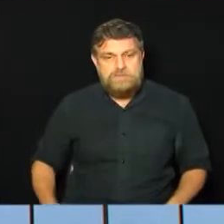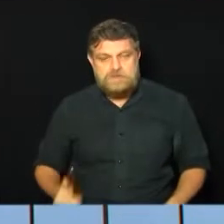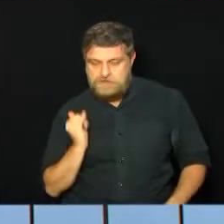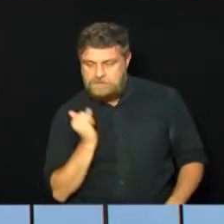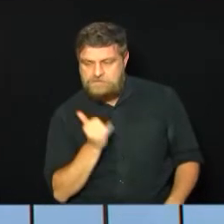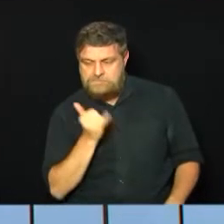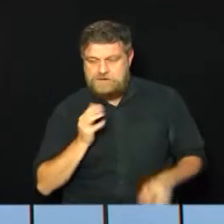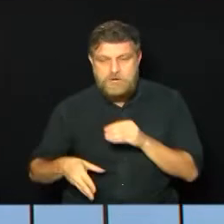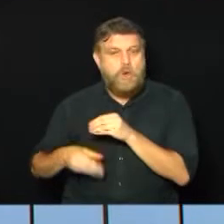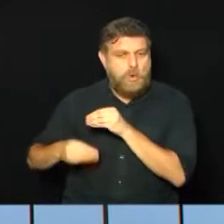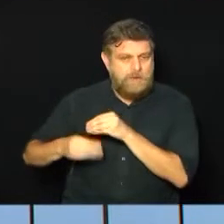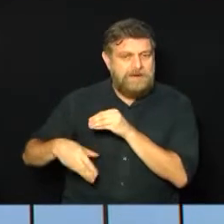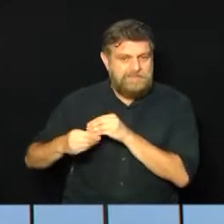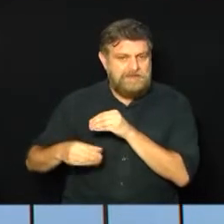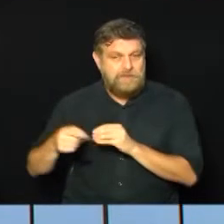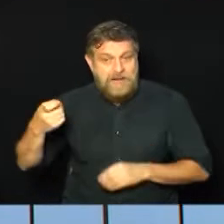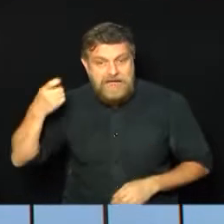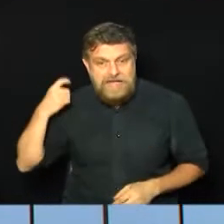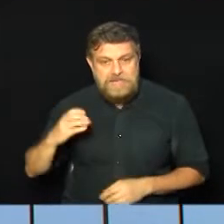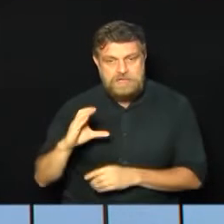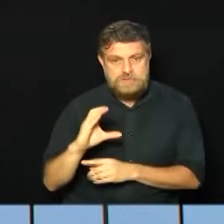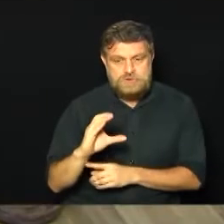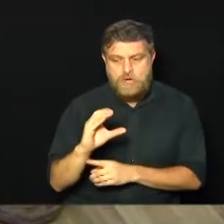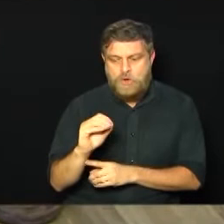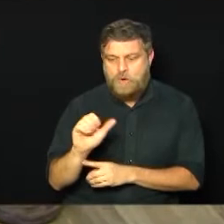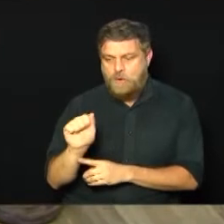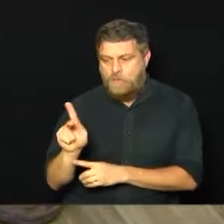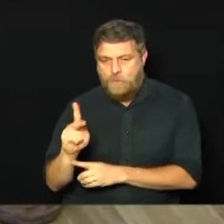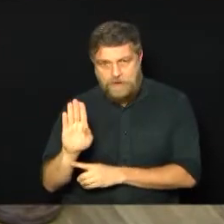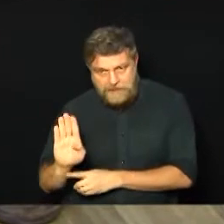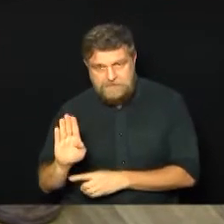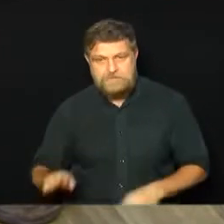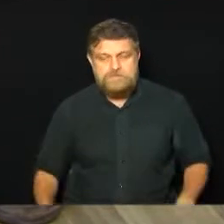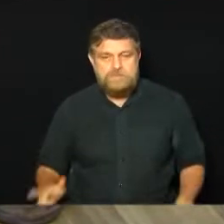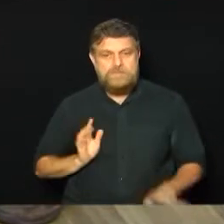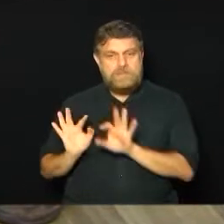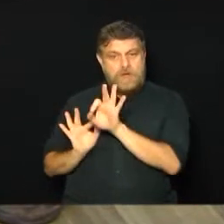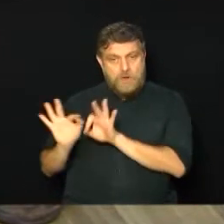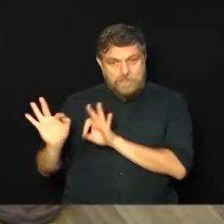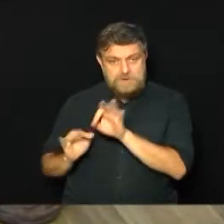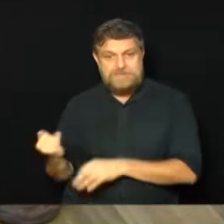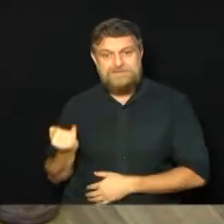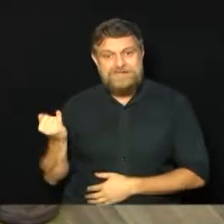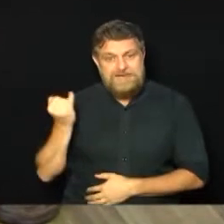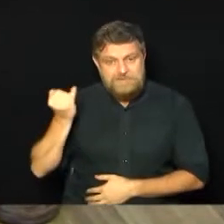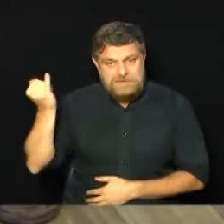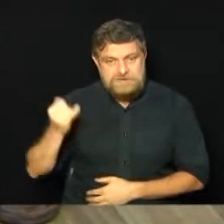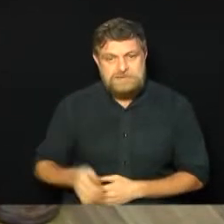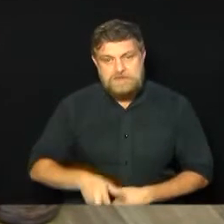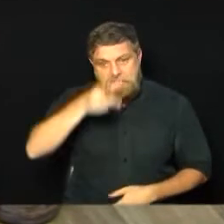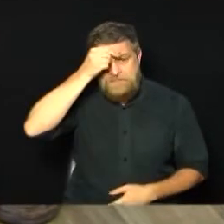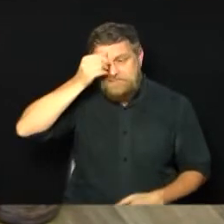eu complemento quando falar do ex-Coab. Já vamos tocar nesse assunto, então, vereador. Tá. Foi um projeto importantíssimo da administração do prefeito